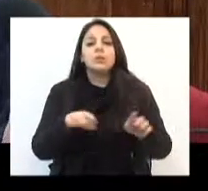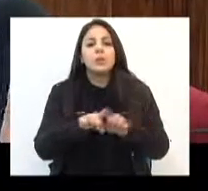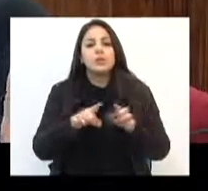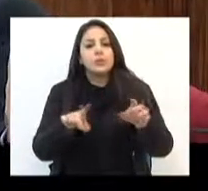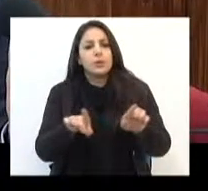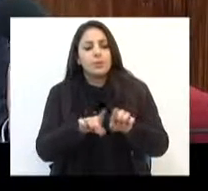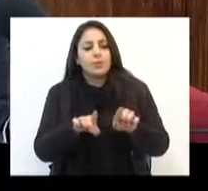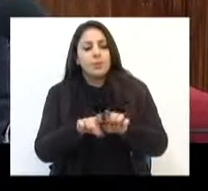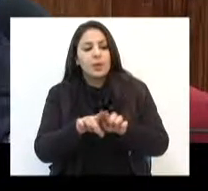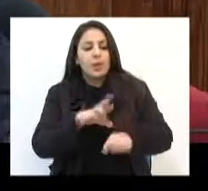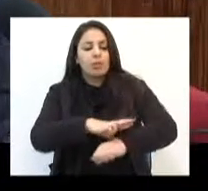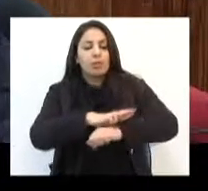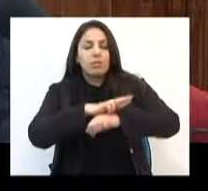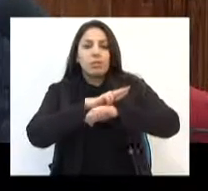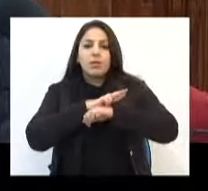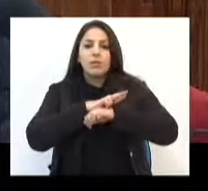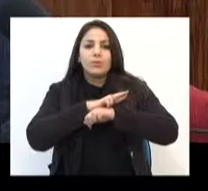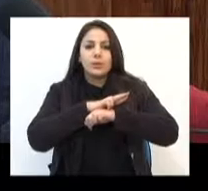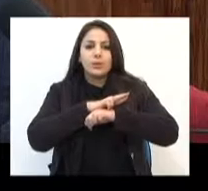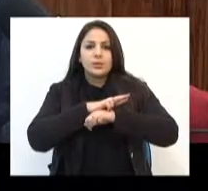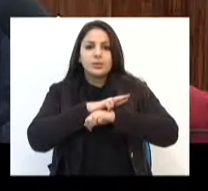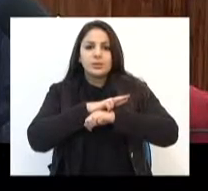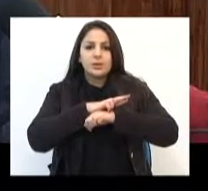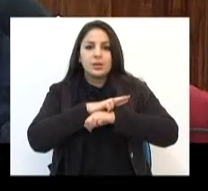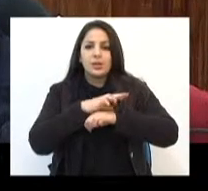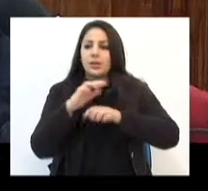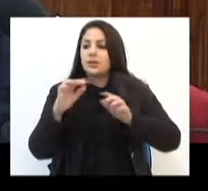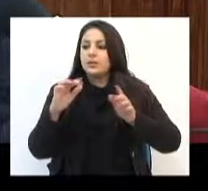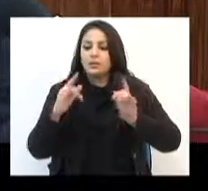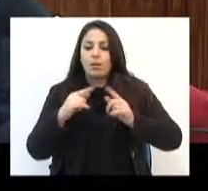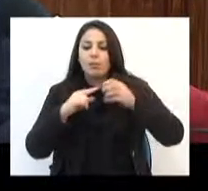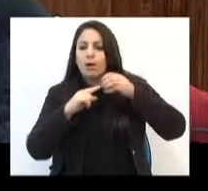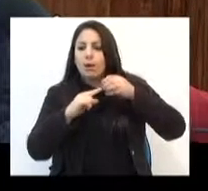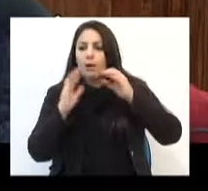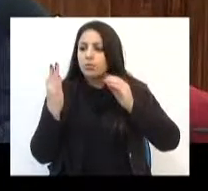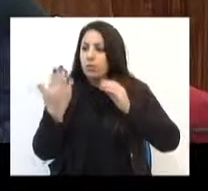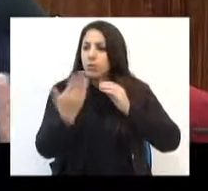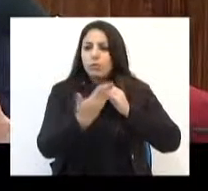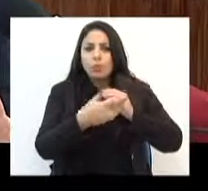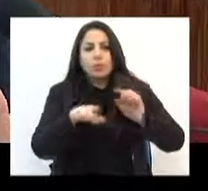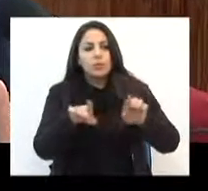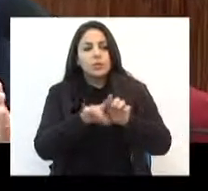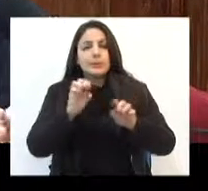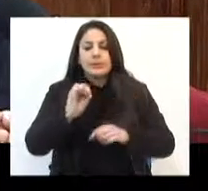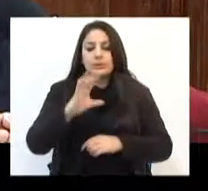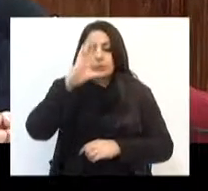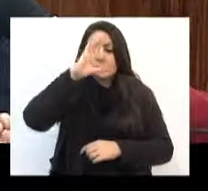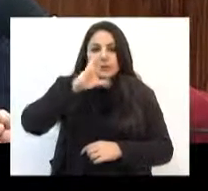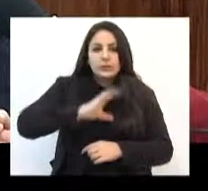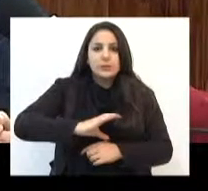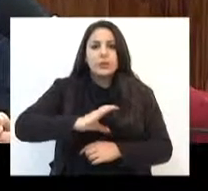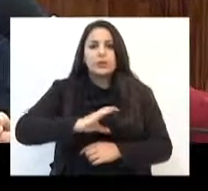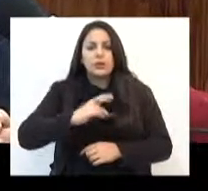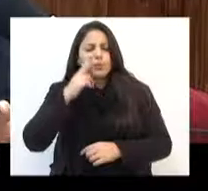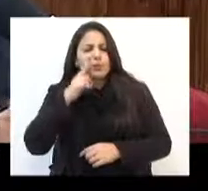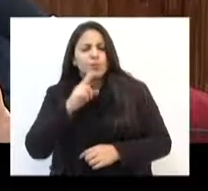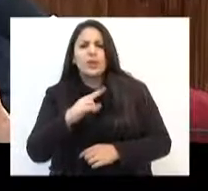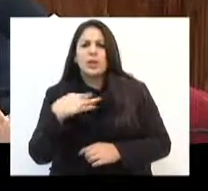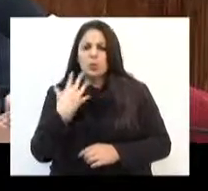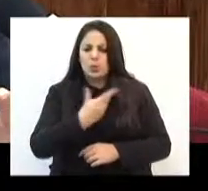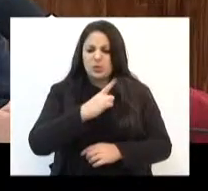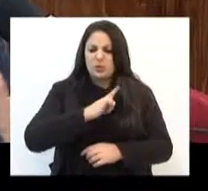Brasileira de Normas Técnicas, que preconiza algumas coisas em relação a como se faz uma